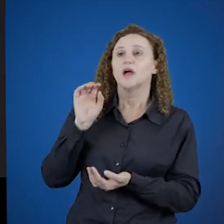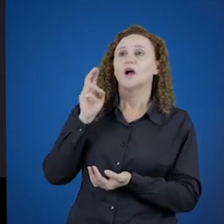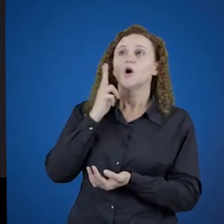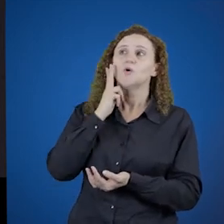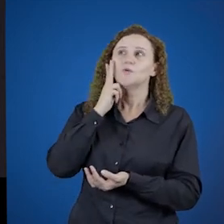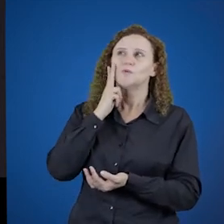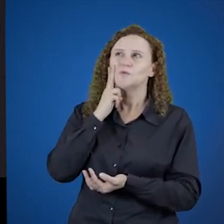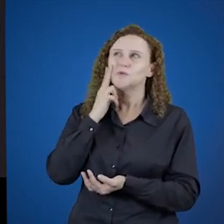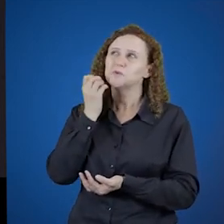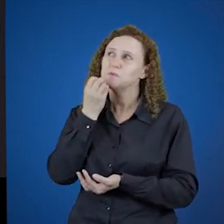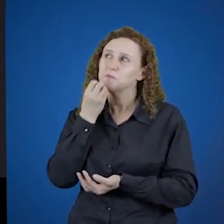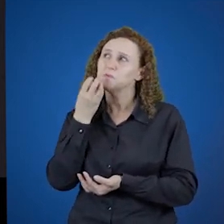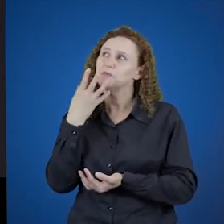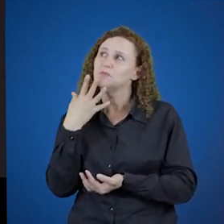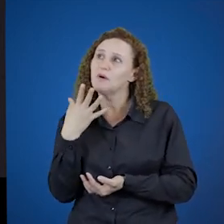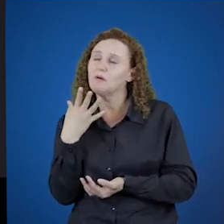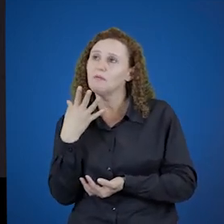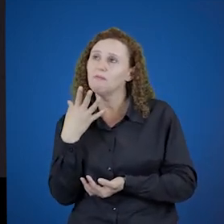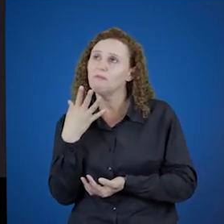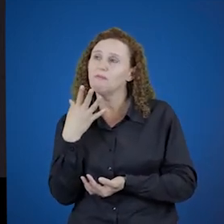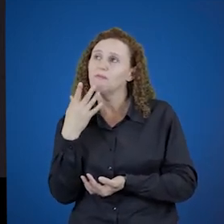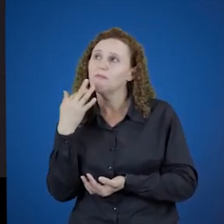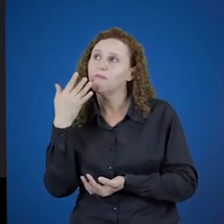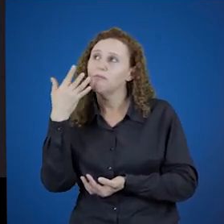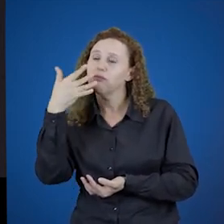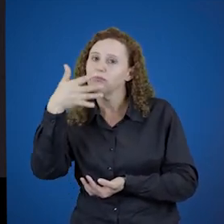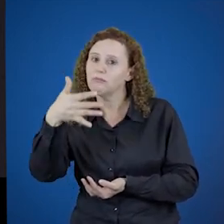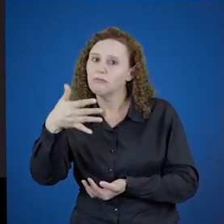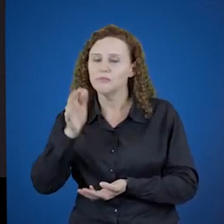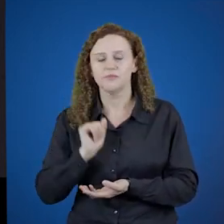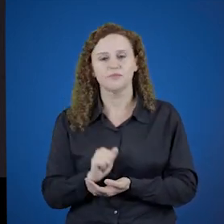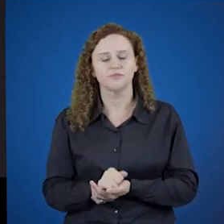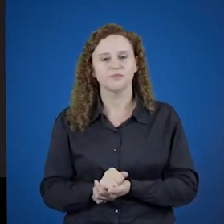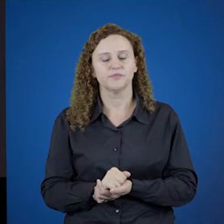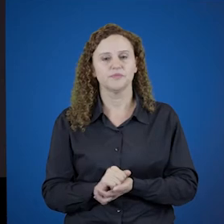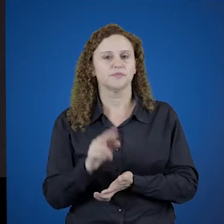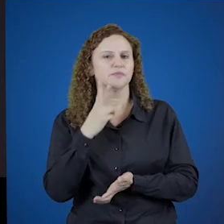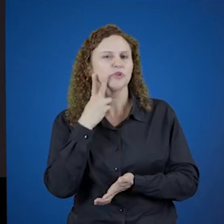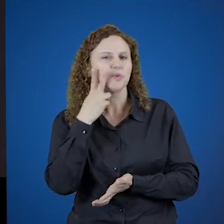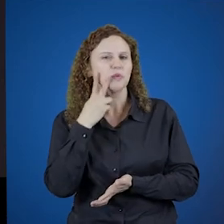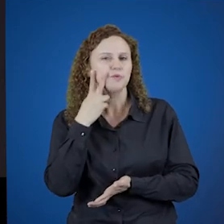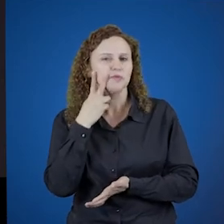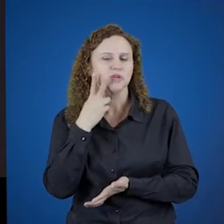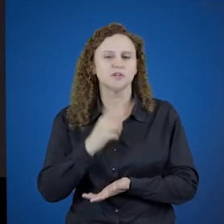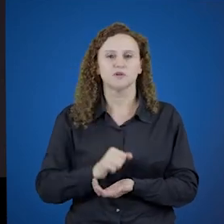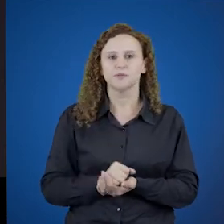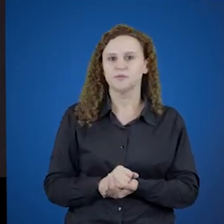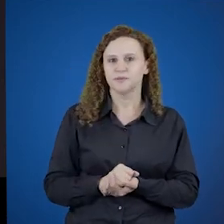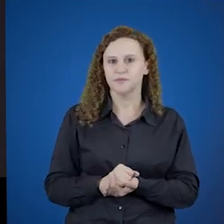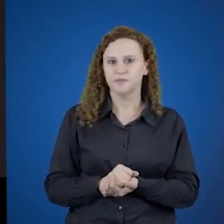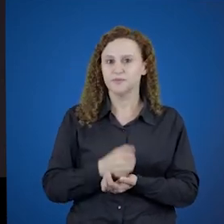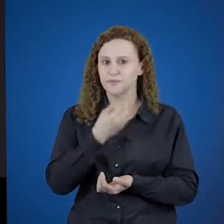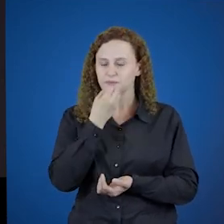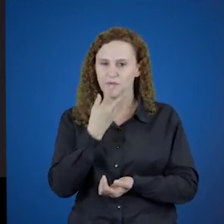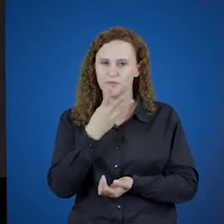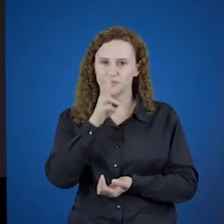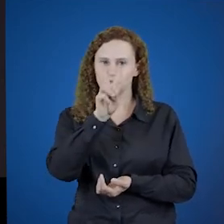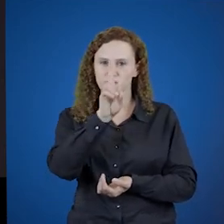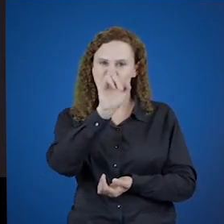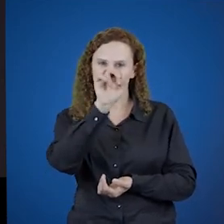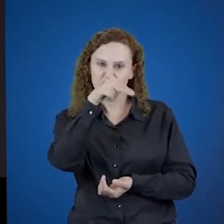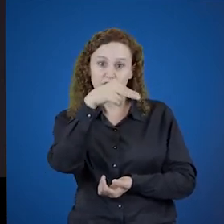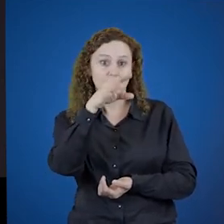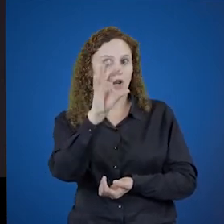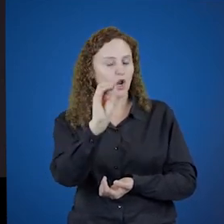e o vinho bom tal coisa é vindo Bono